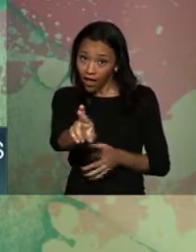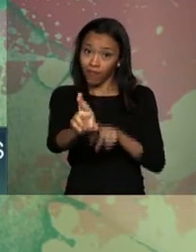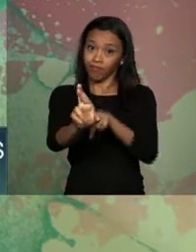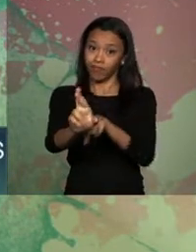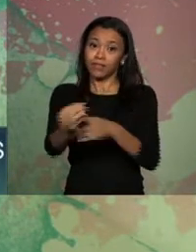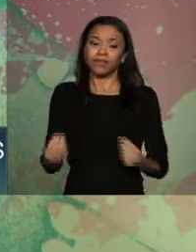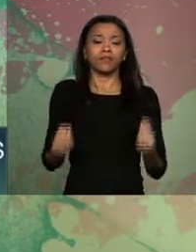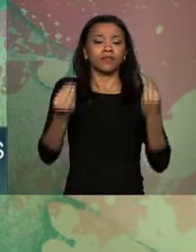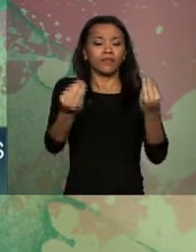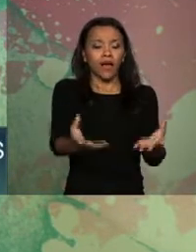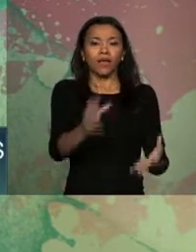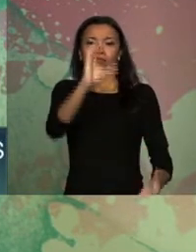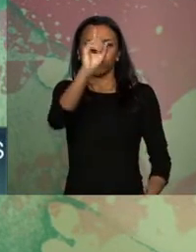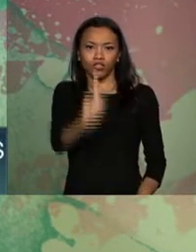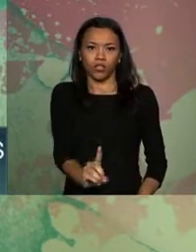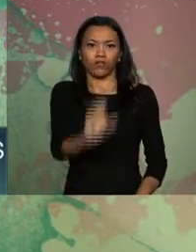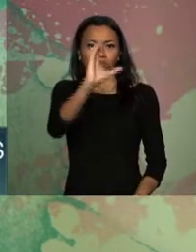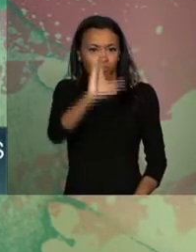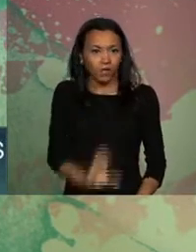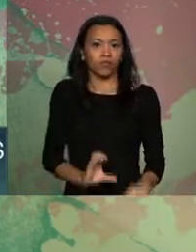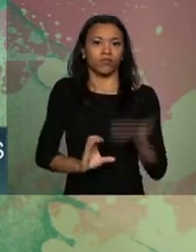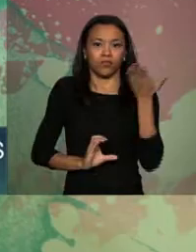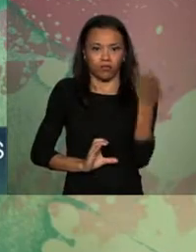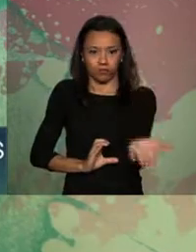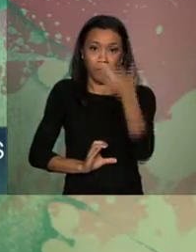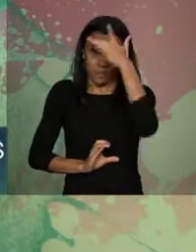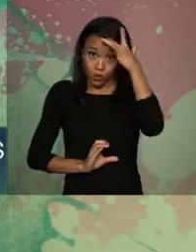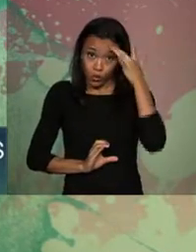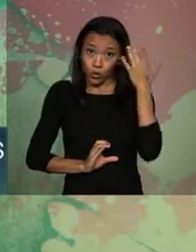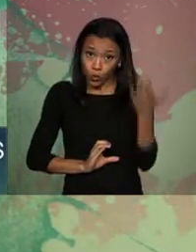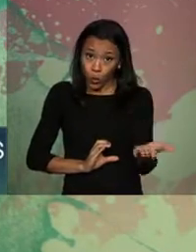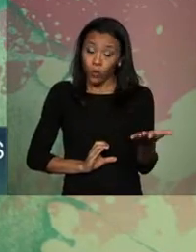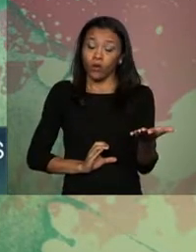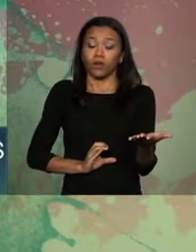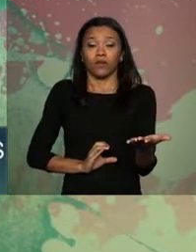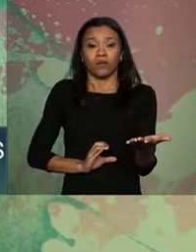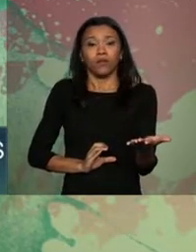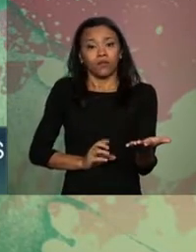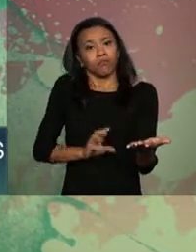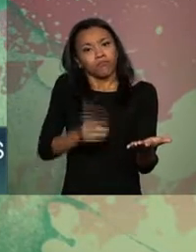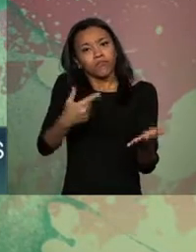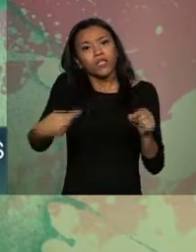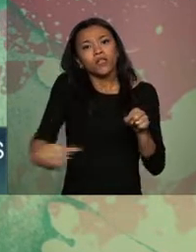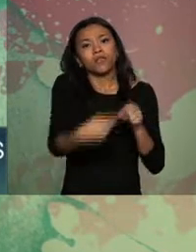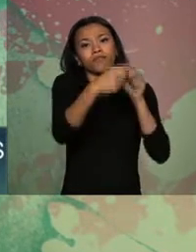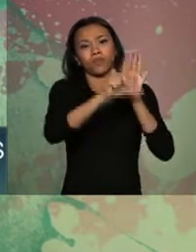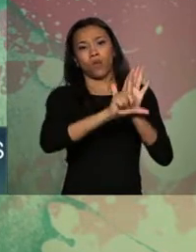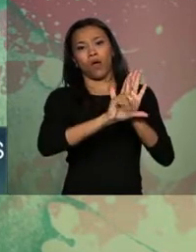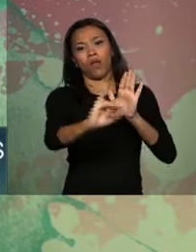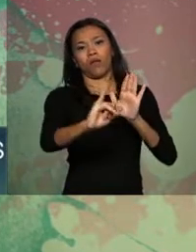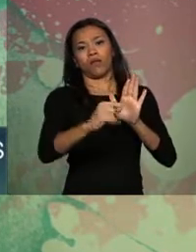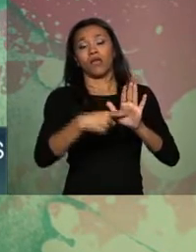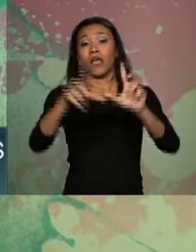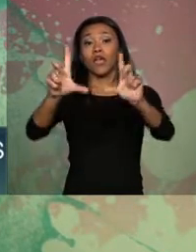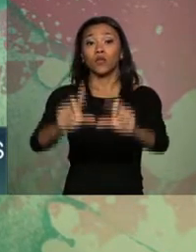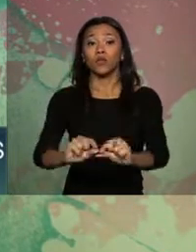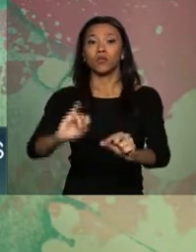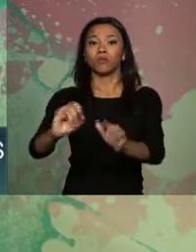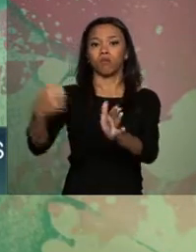àquele que é formalizado. Simplifica a legislação, sim, reduz a